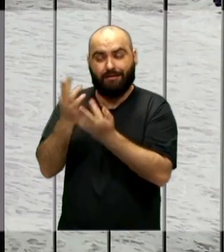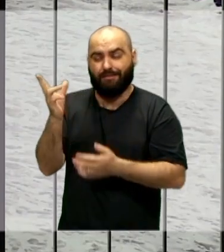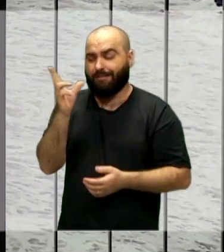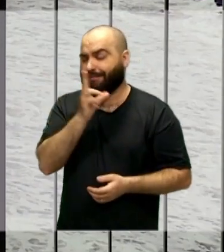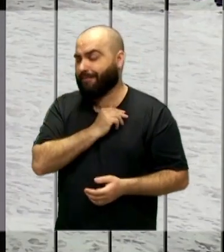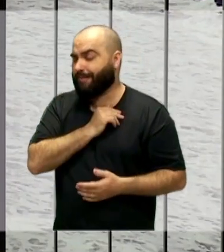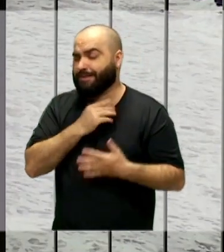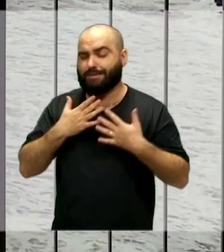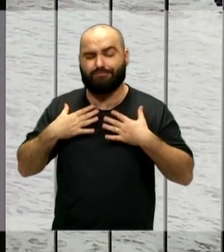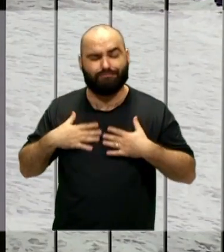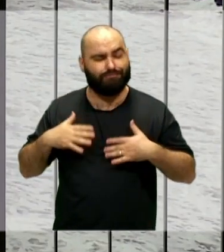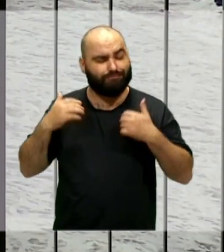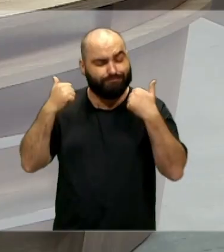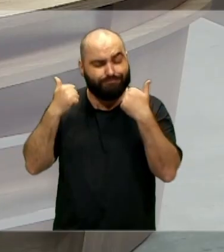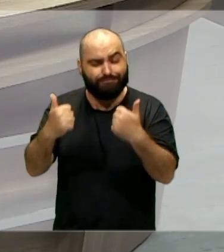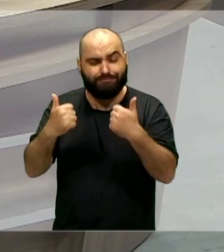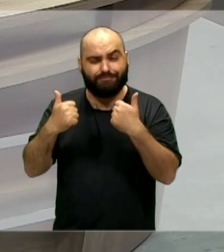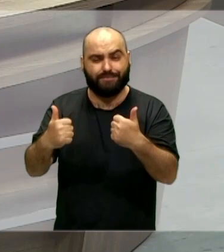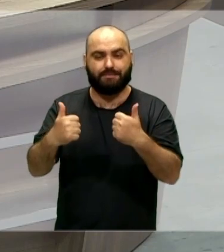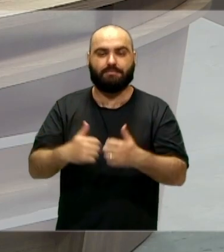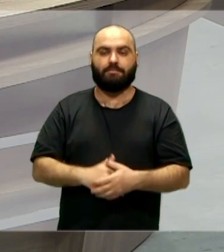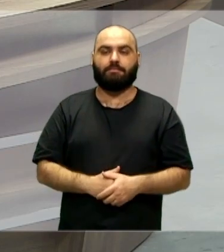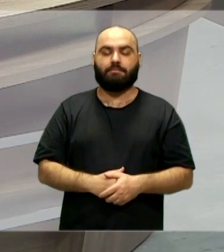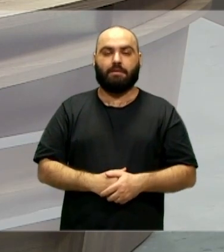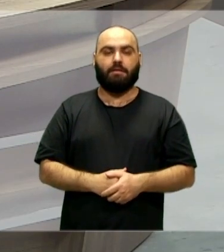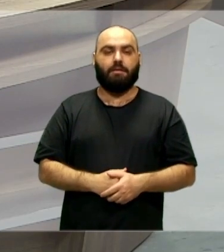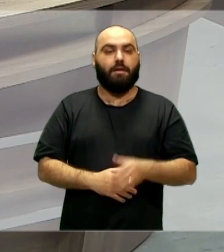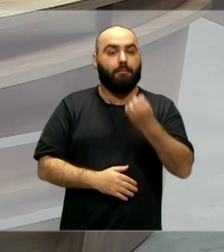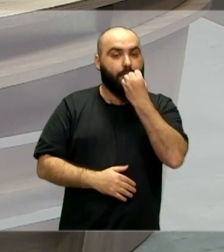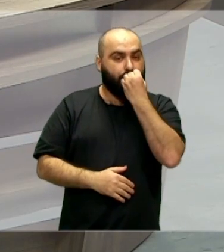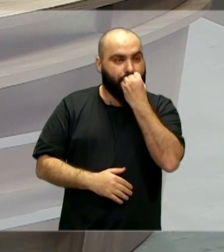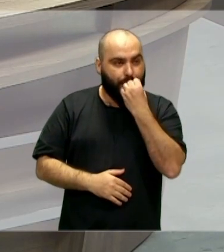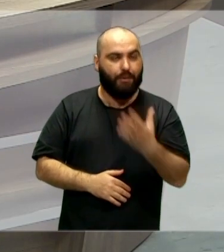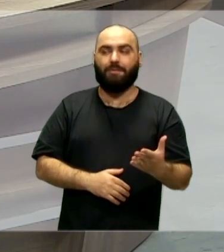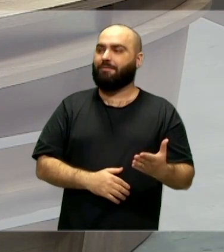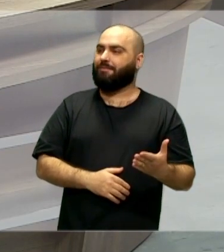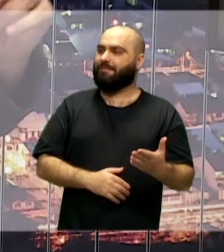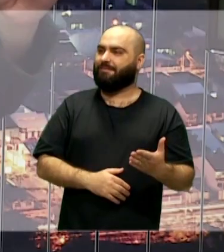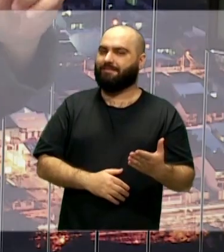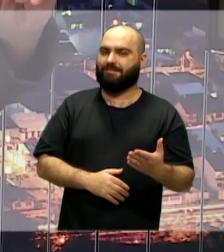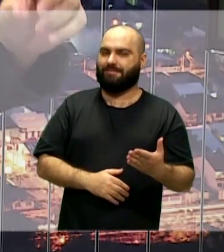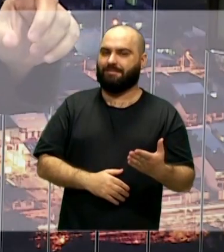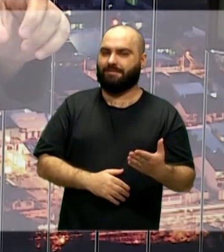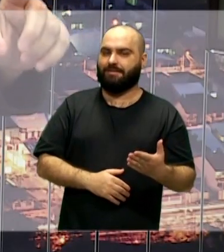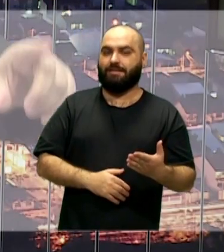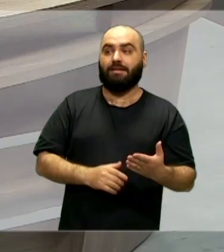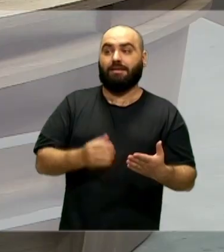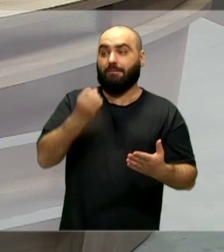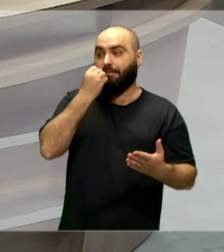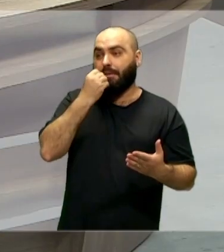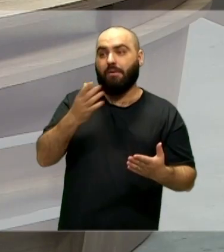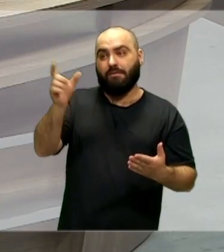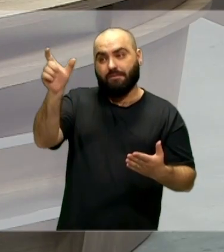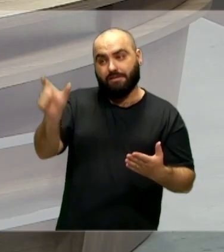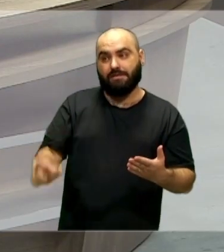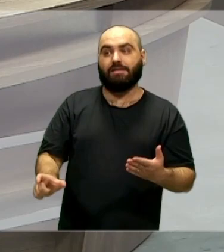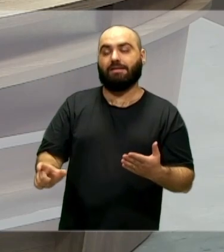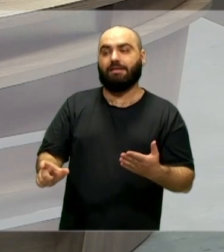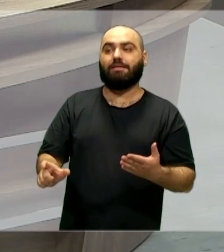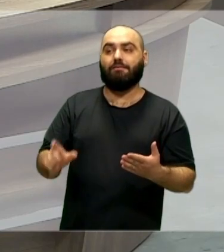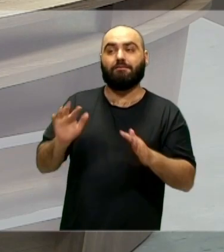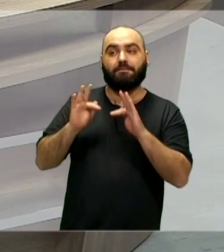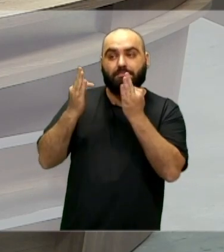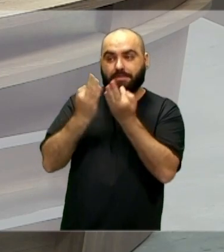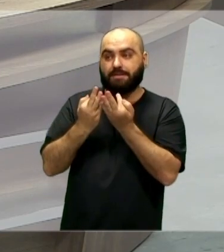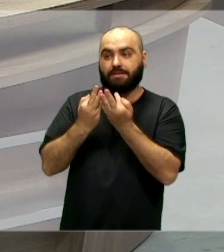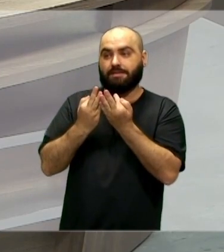tranquila. Eu digo assim, que bom que foi acolhedor para você, mas não que seja um privilegiado. Tomara que todo mundo